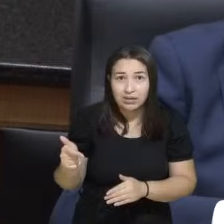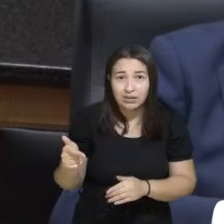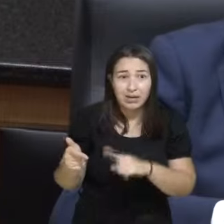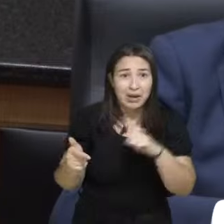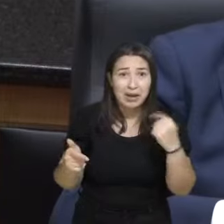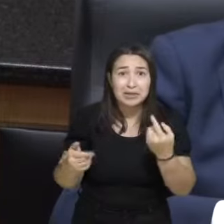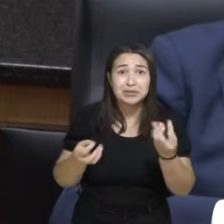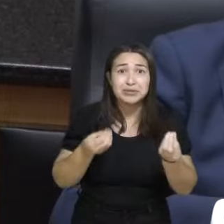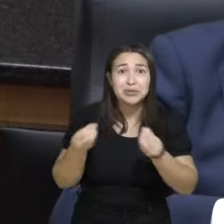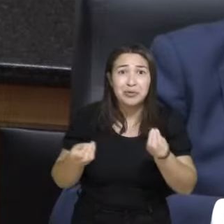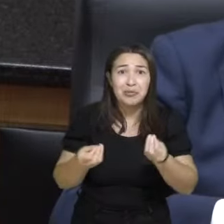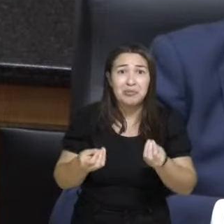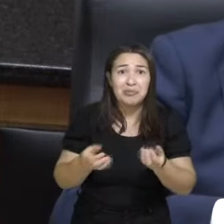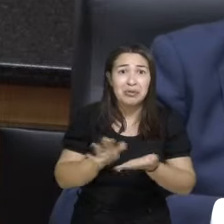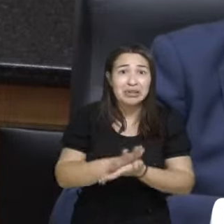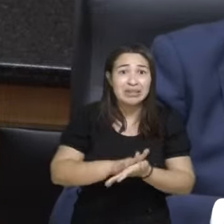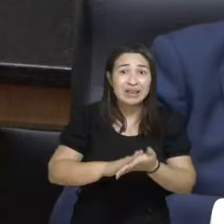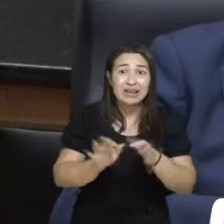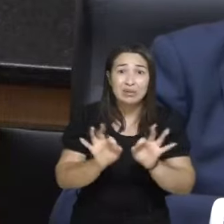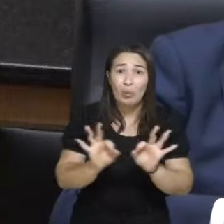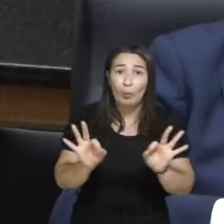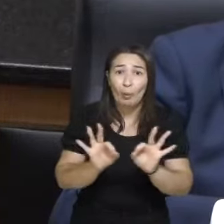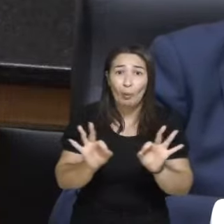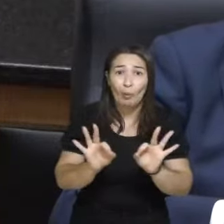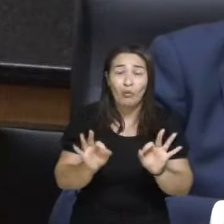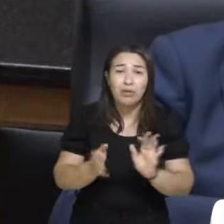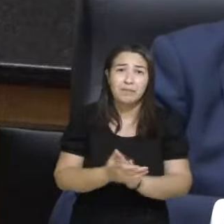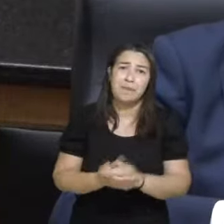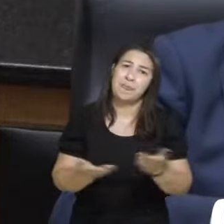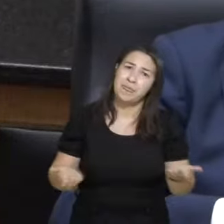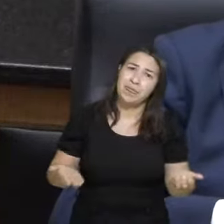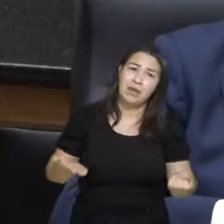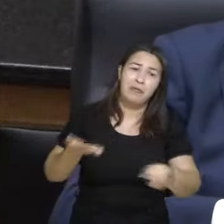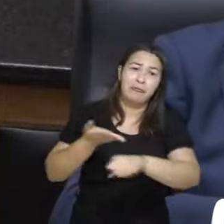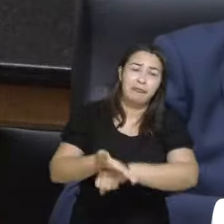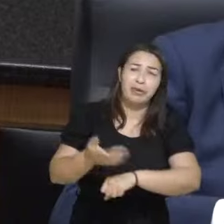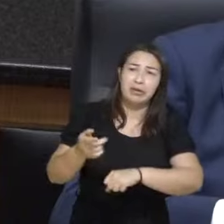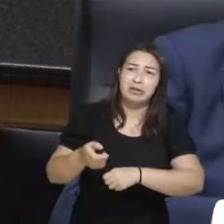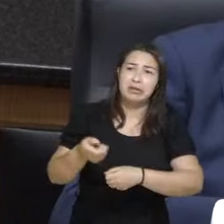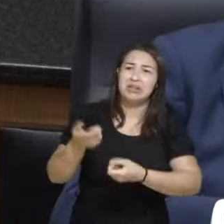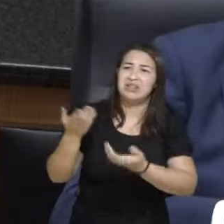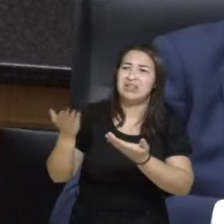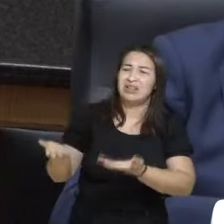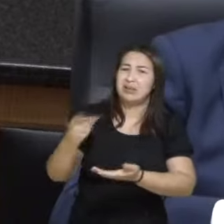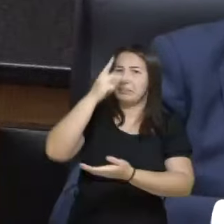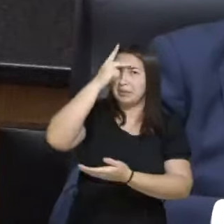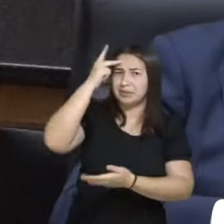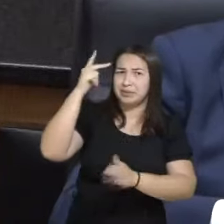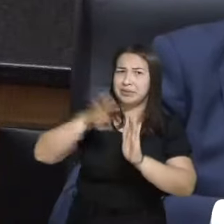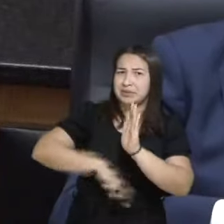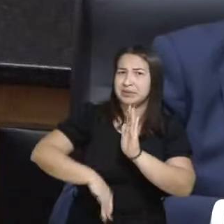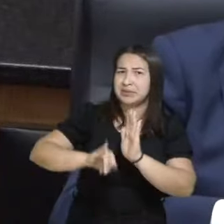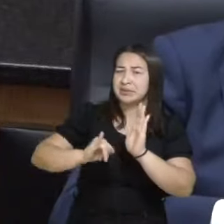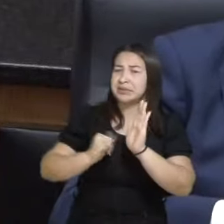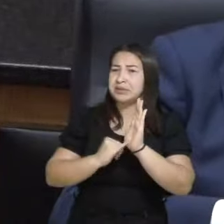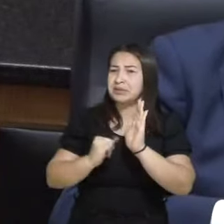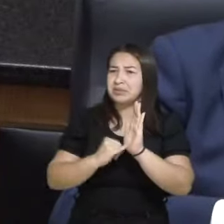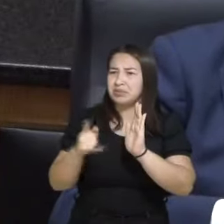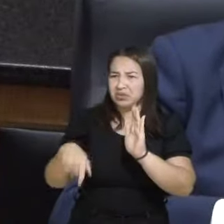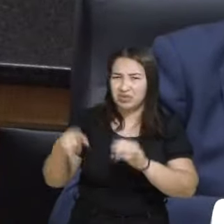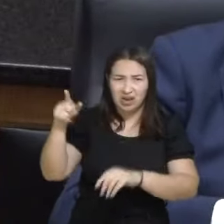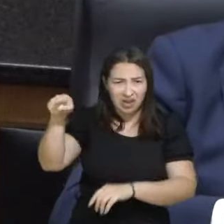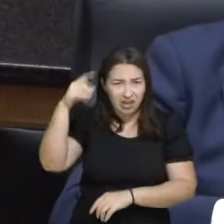nada. Claro. Não temos nada. Então, assim, é um equívoco vir aqui e crucificar quem tem isenção de imposto como grande culpado